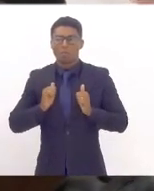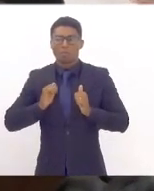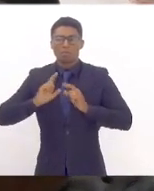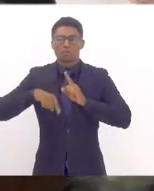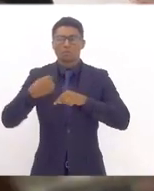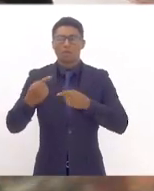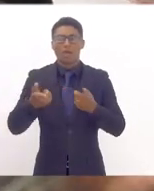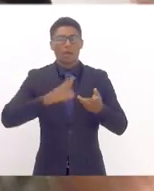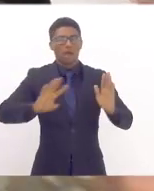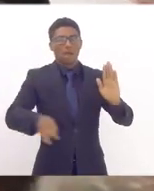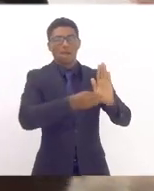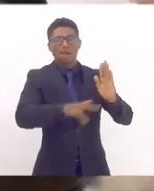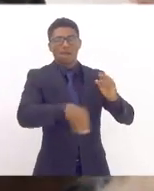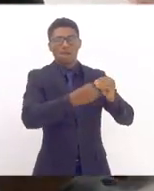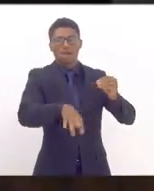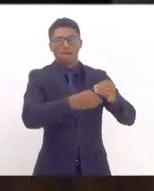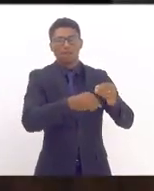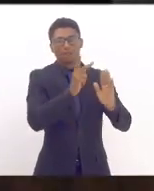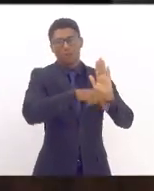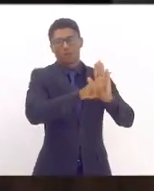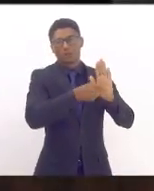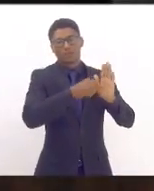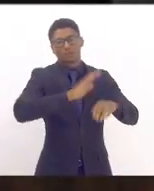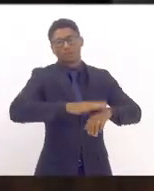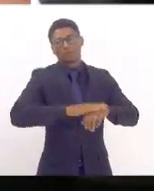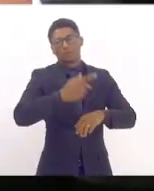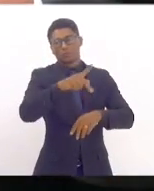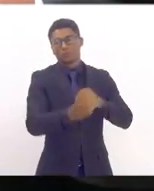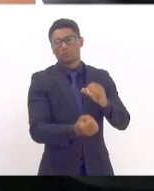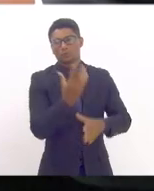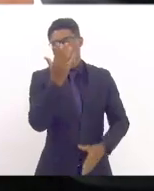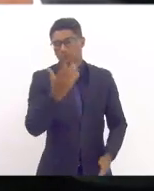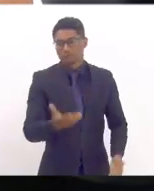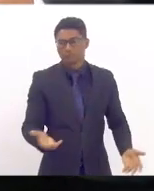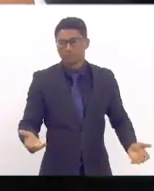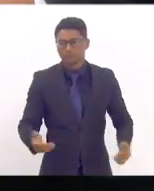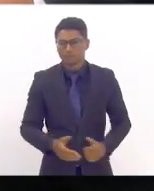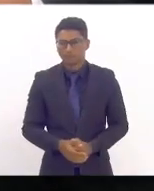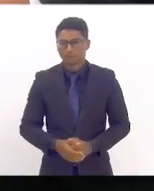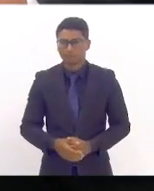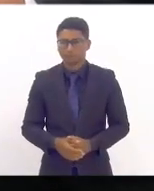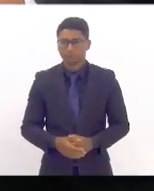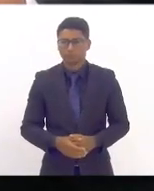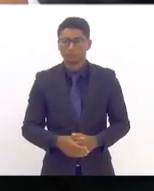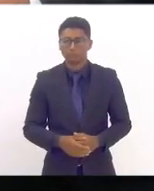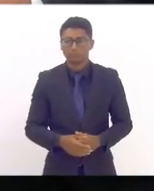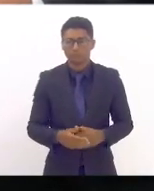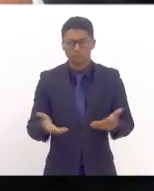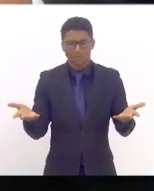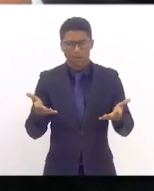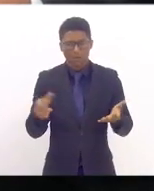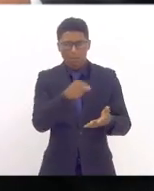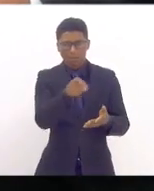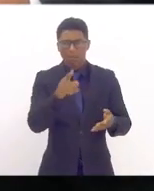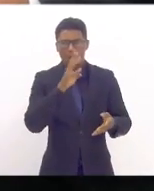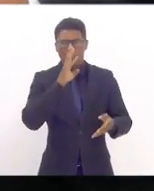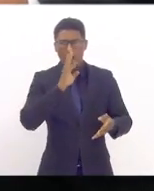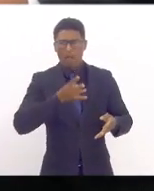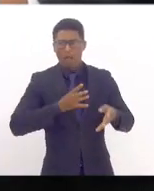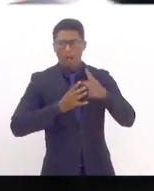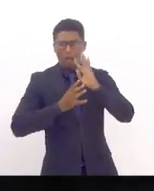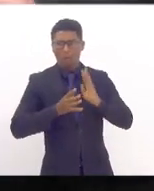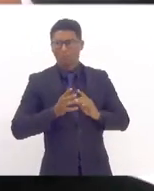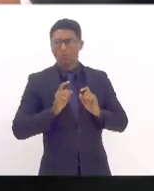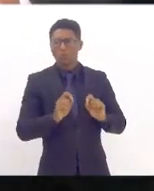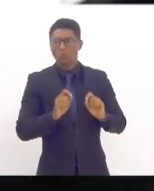e toma carona no seu projeto Deputado senhor presidente eu eu agora tô sendo acusado de